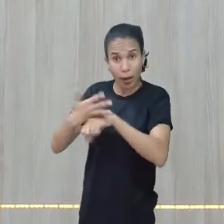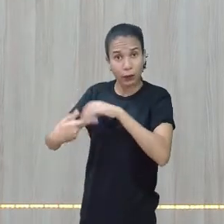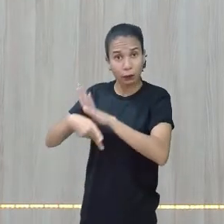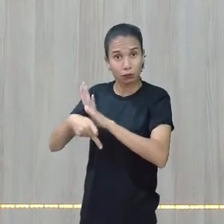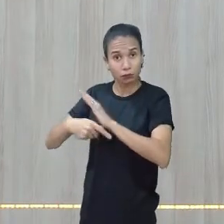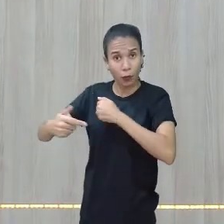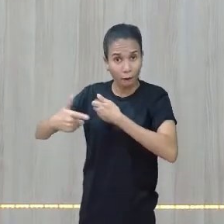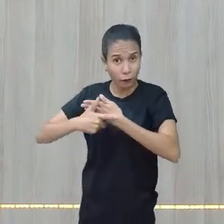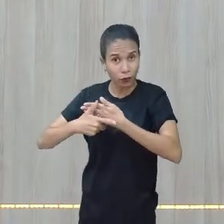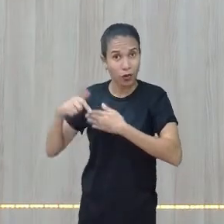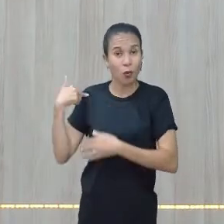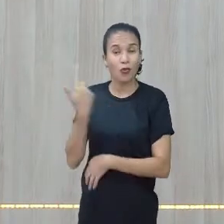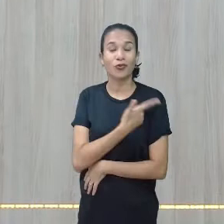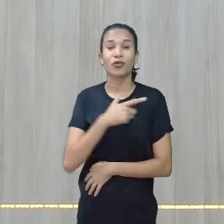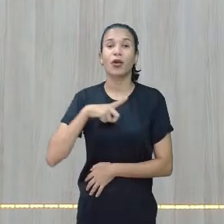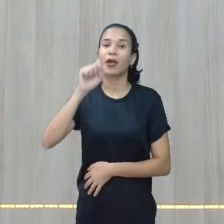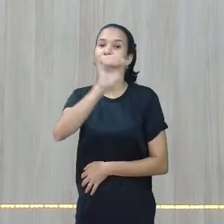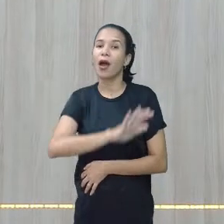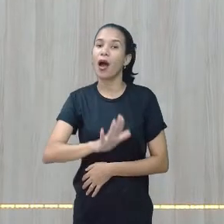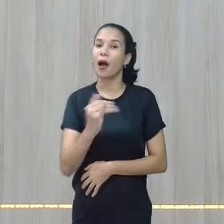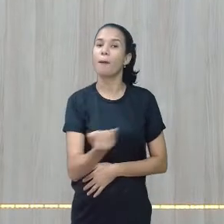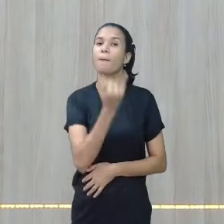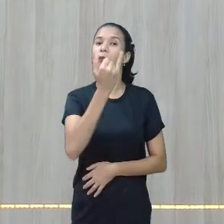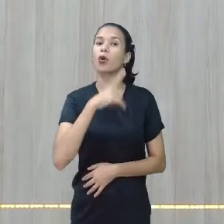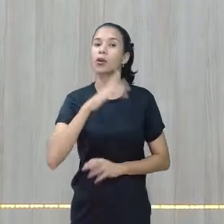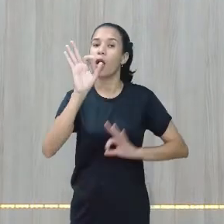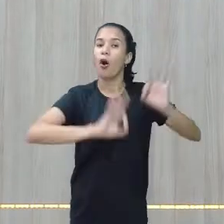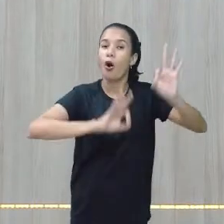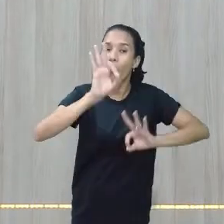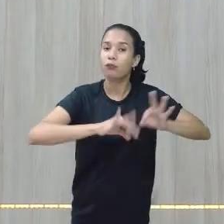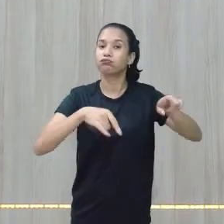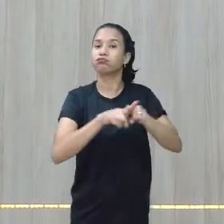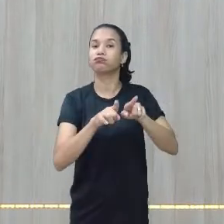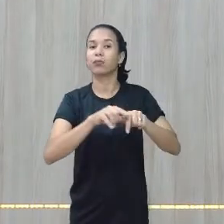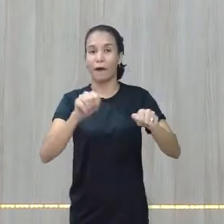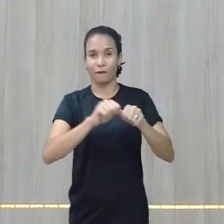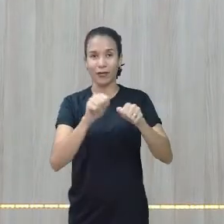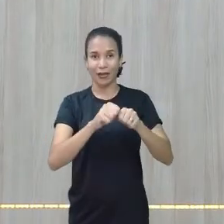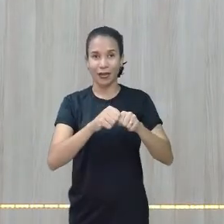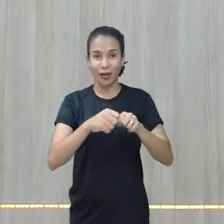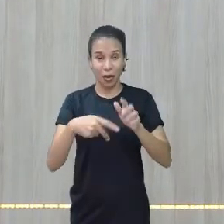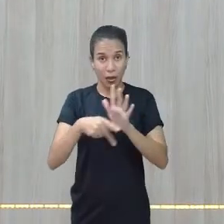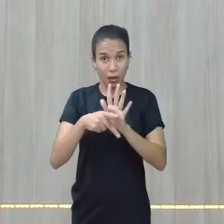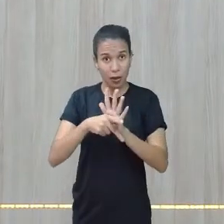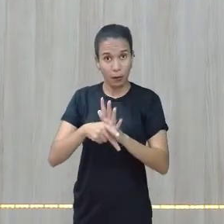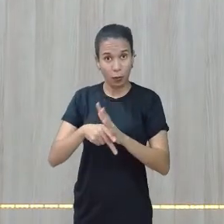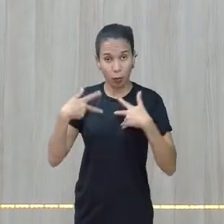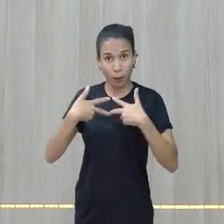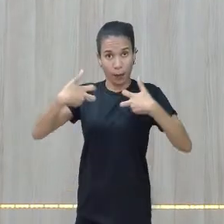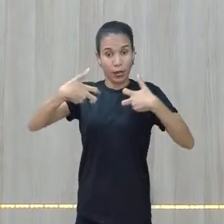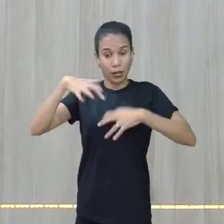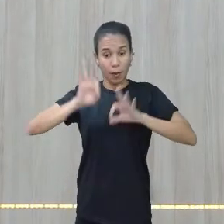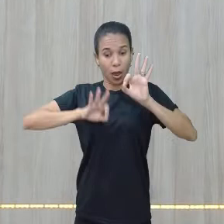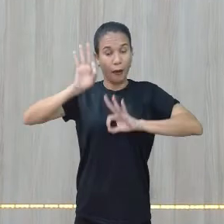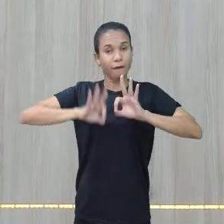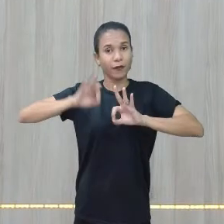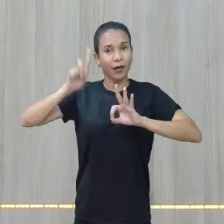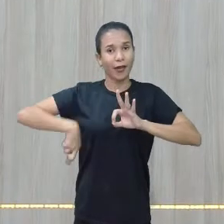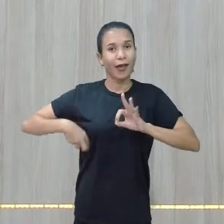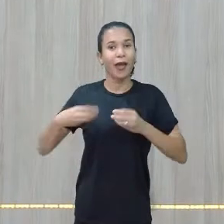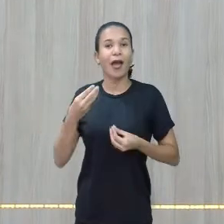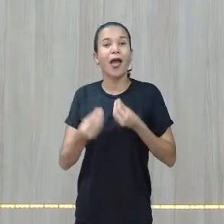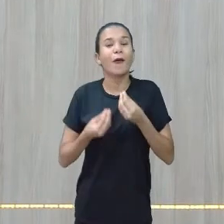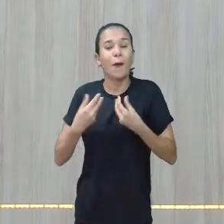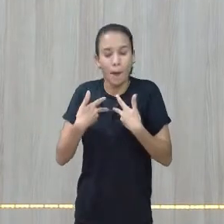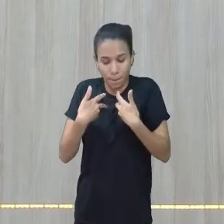gente trabalha aspectos importantes para que ele se organize para fazer. E a autoeficácia, a gente está falando da